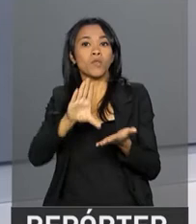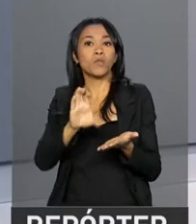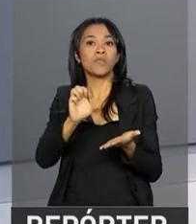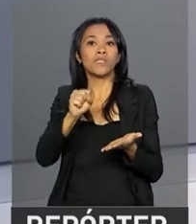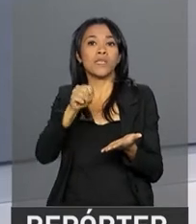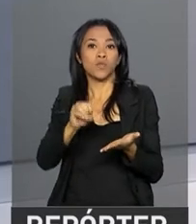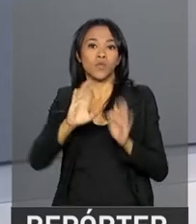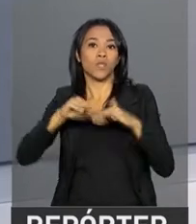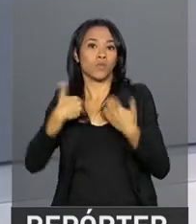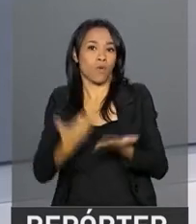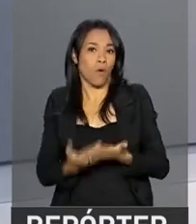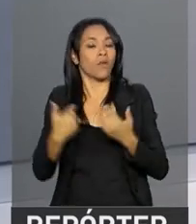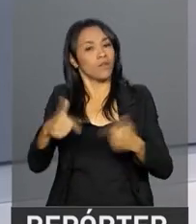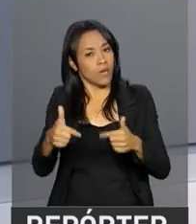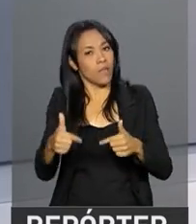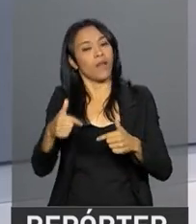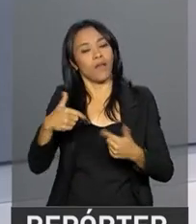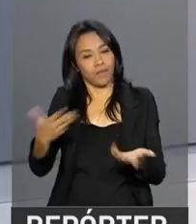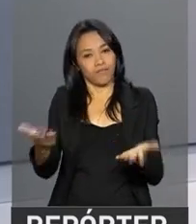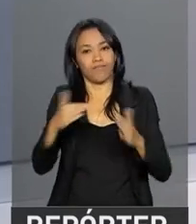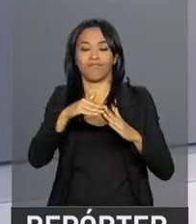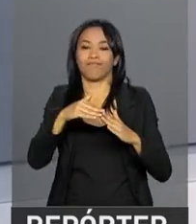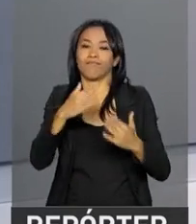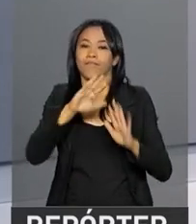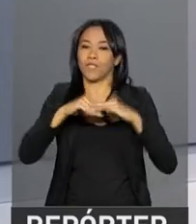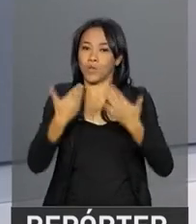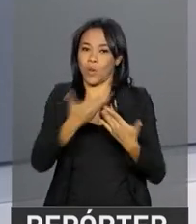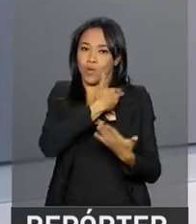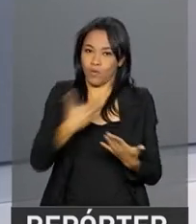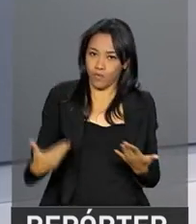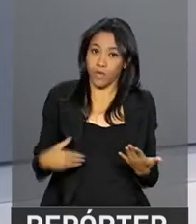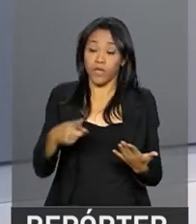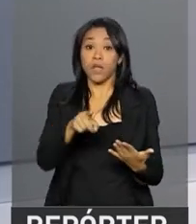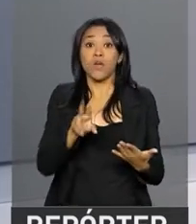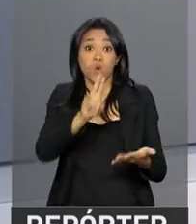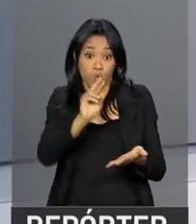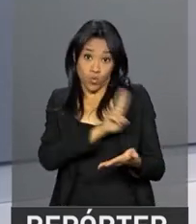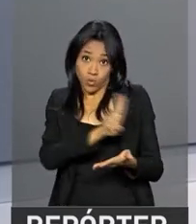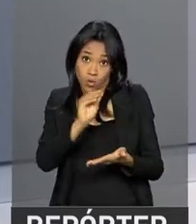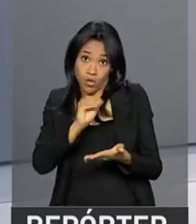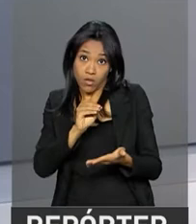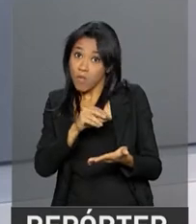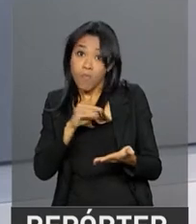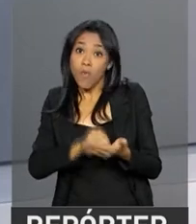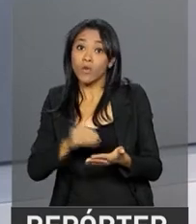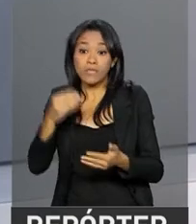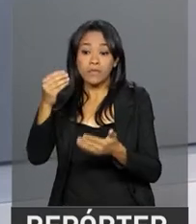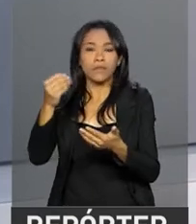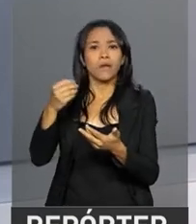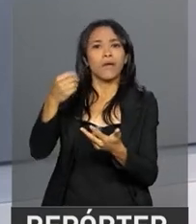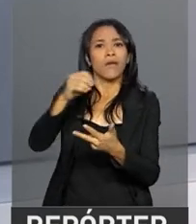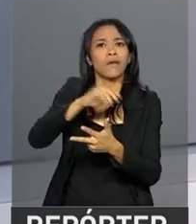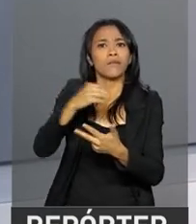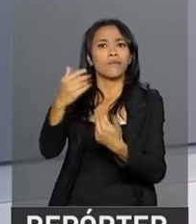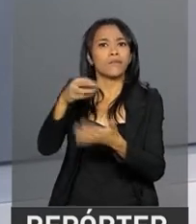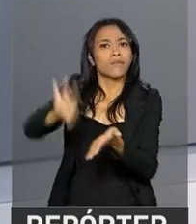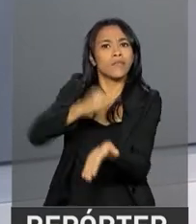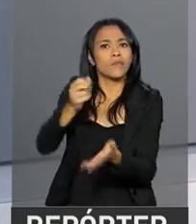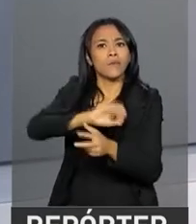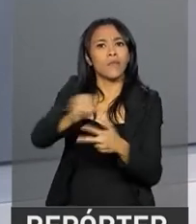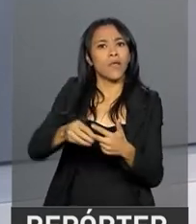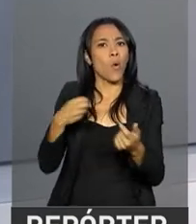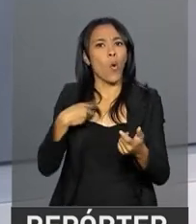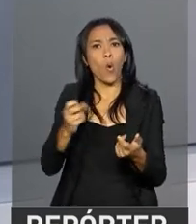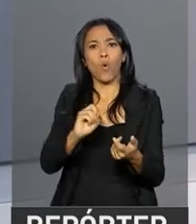e trabalhar na rede pública os certificadores não podem estar inscritos no enem ou ter parentesco em até terceiro grau